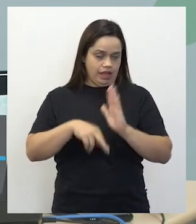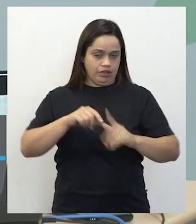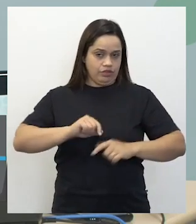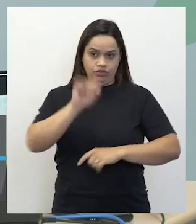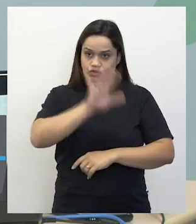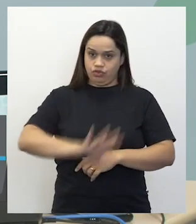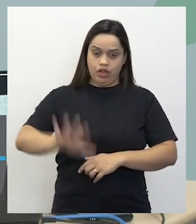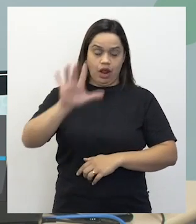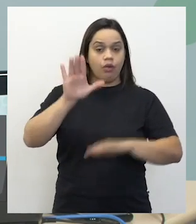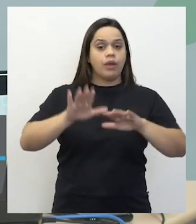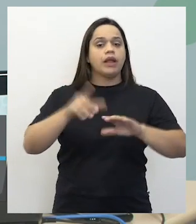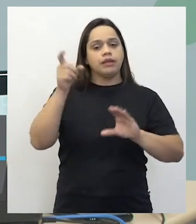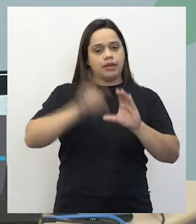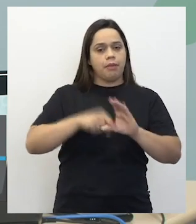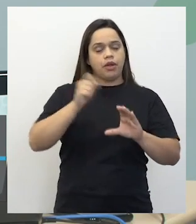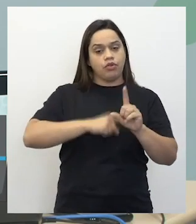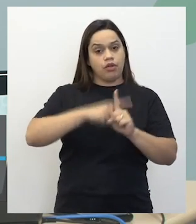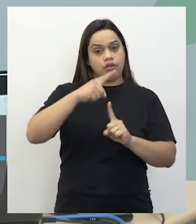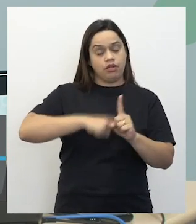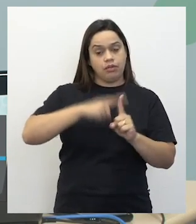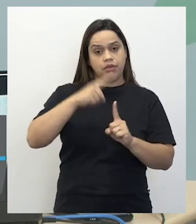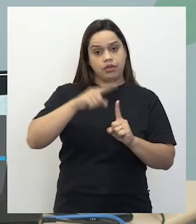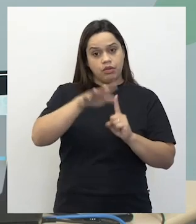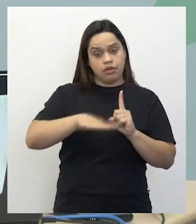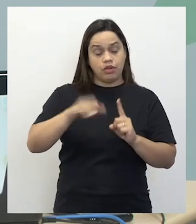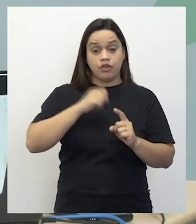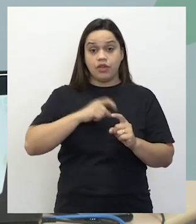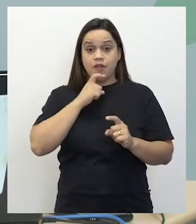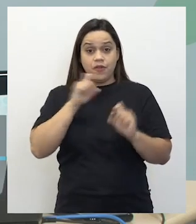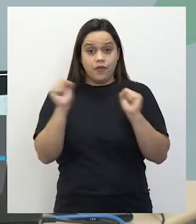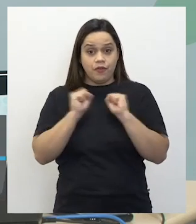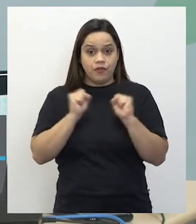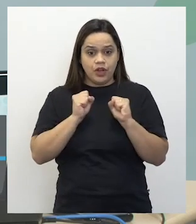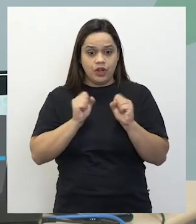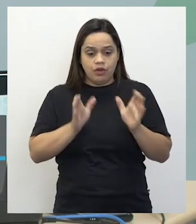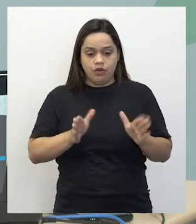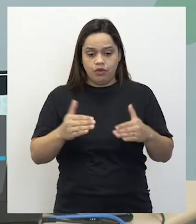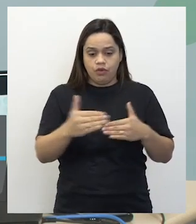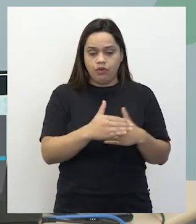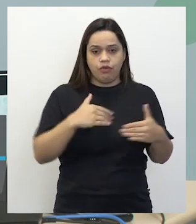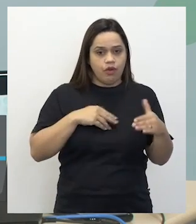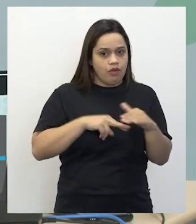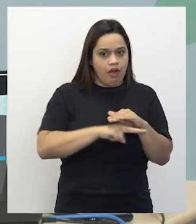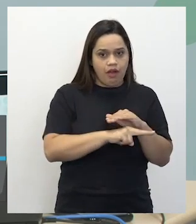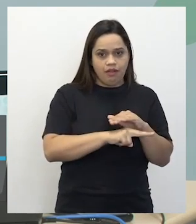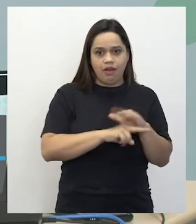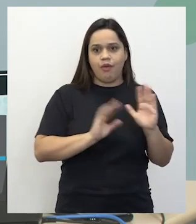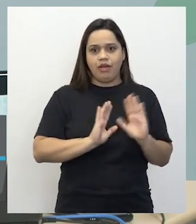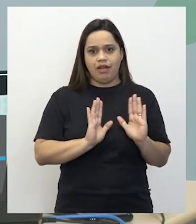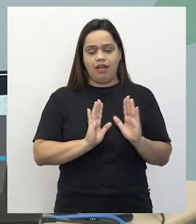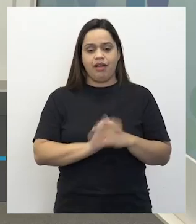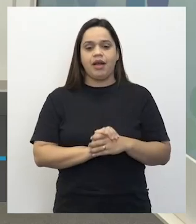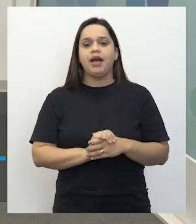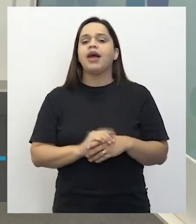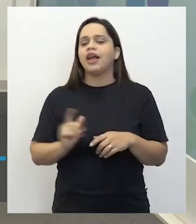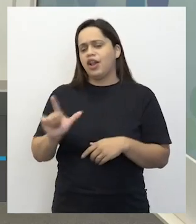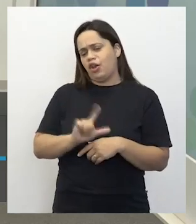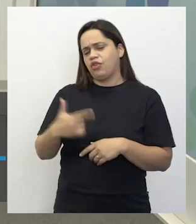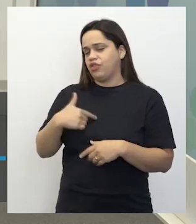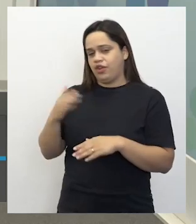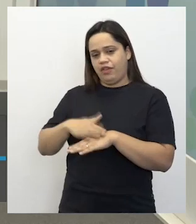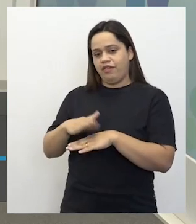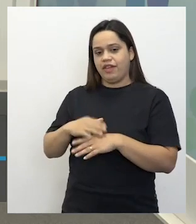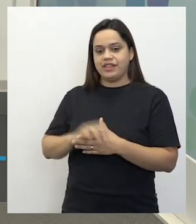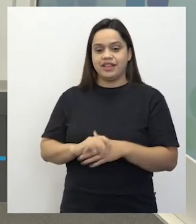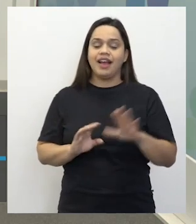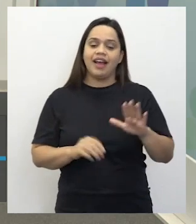vai depender da temperatura do ambiente. Então, baixou a temperatura, se você colocar numa caixinha de sapato, ele vai ficar lá. Lógico que você não vai fazer isso, mas... Não